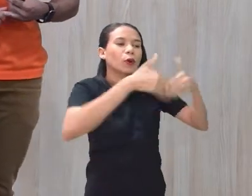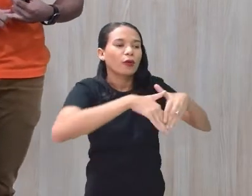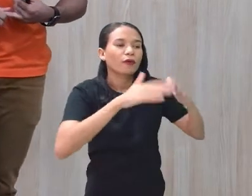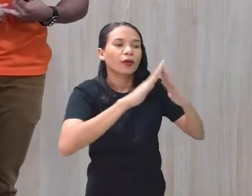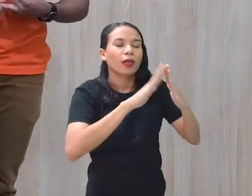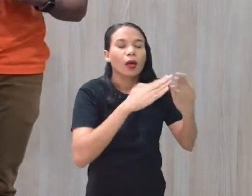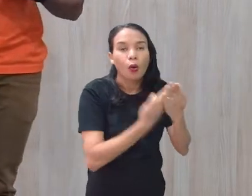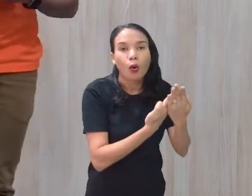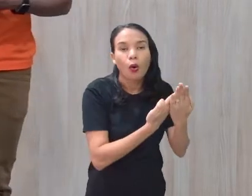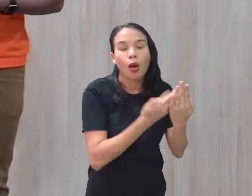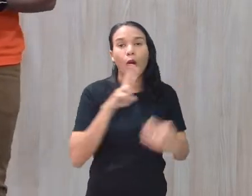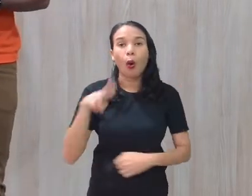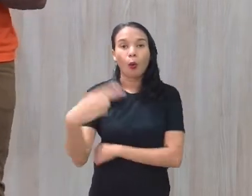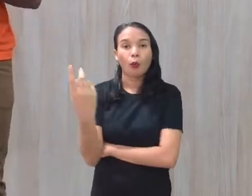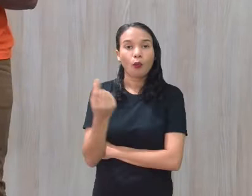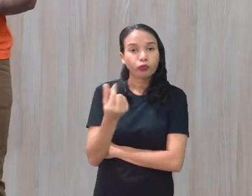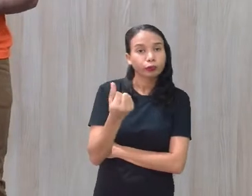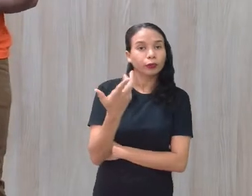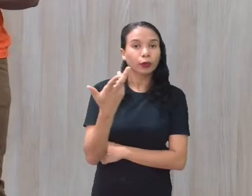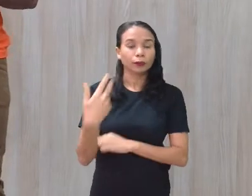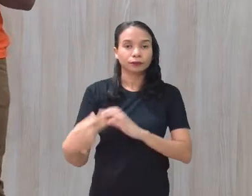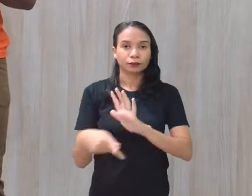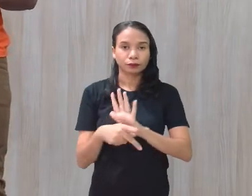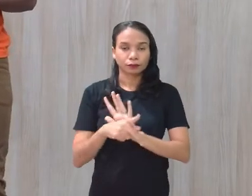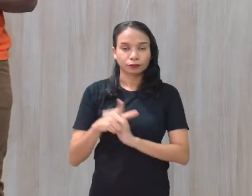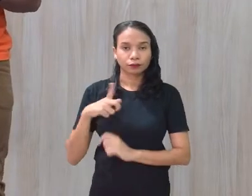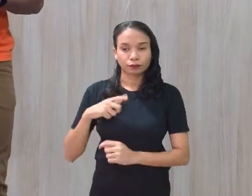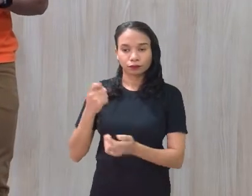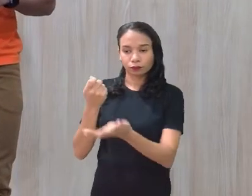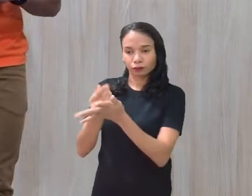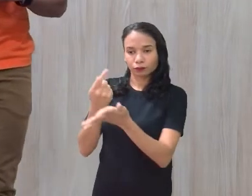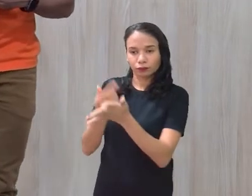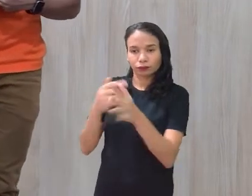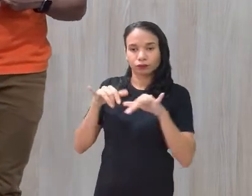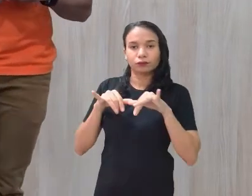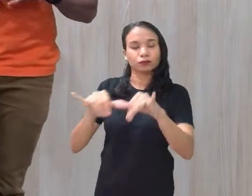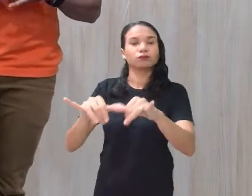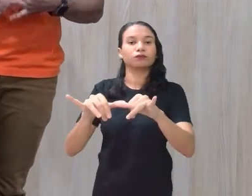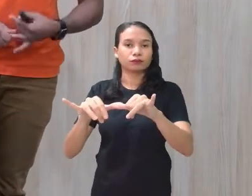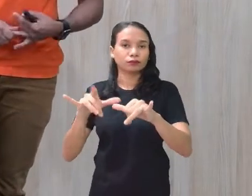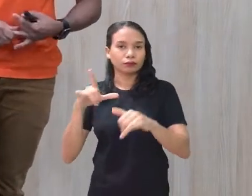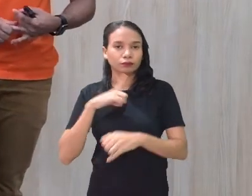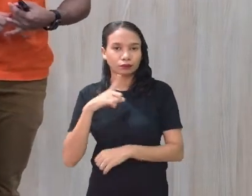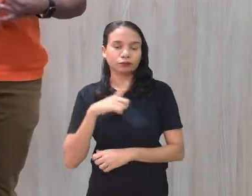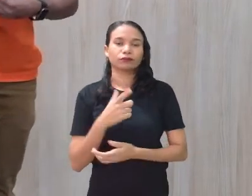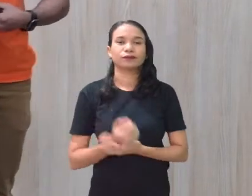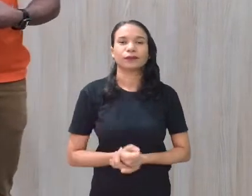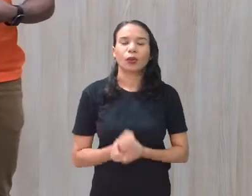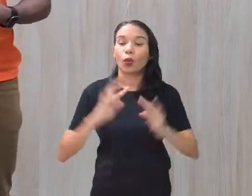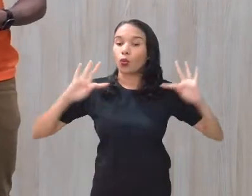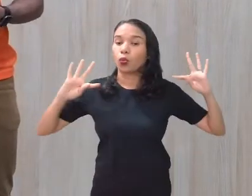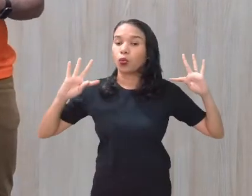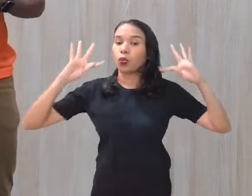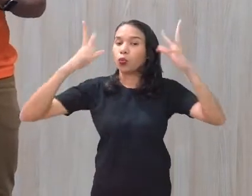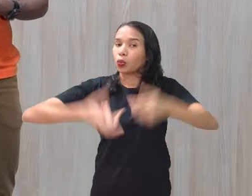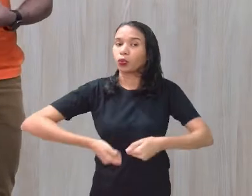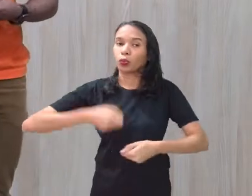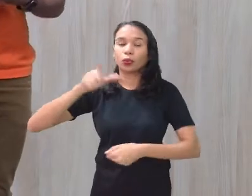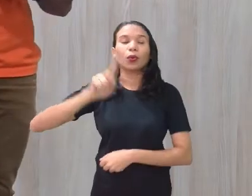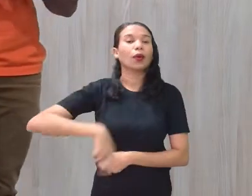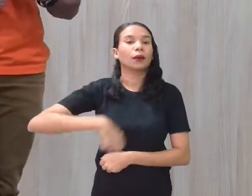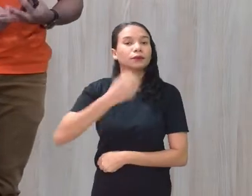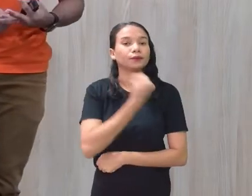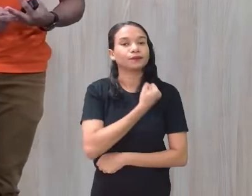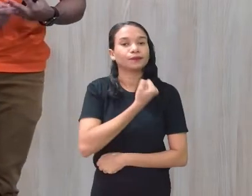seja ele o dinheiro ou o valor das compras que seus pais fazem, tudo está em